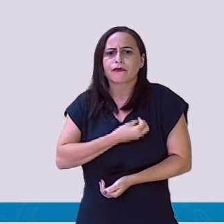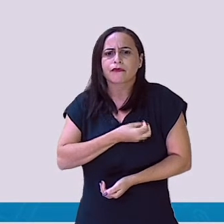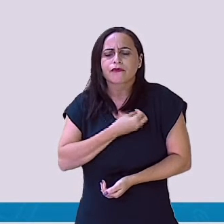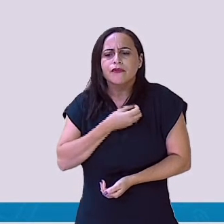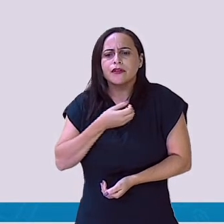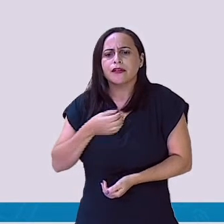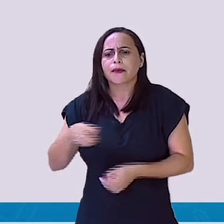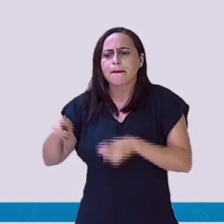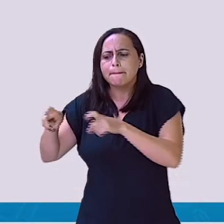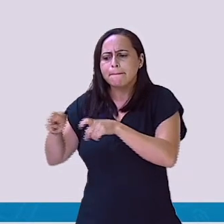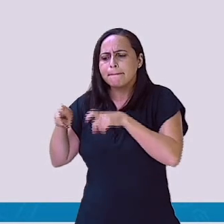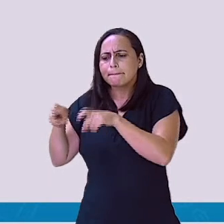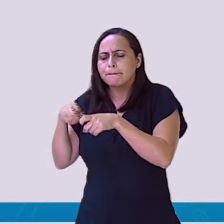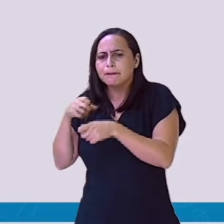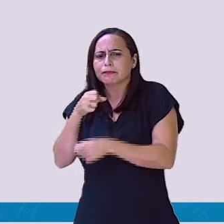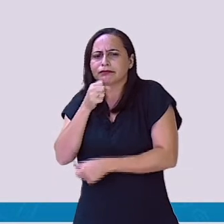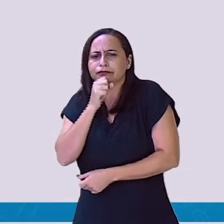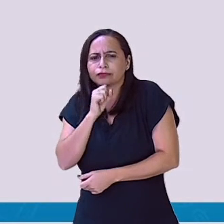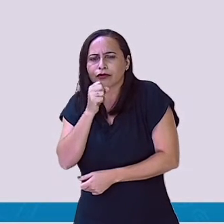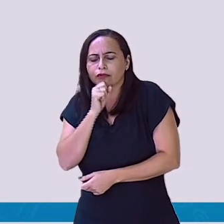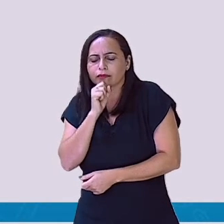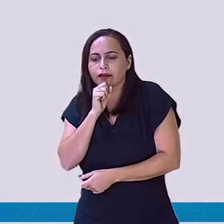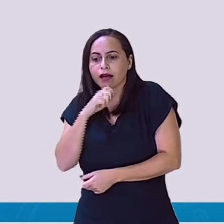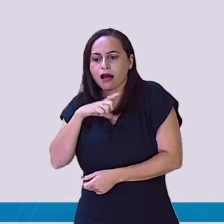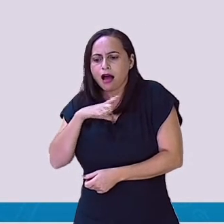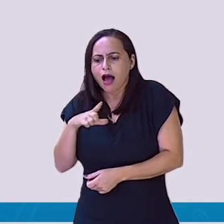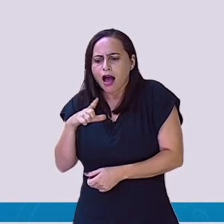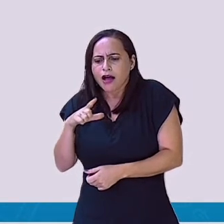Ele vivia cercado de animais,